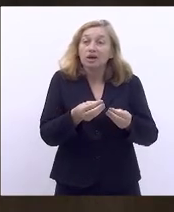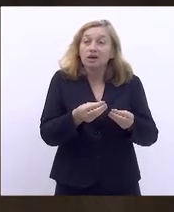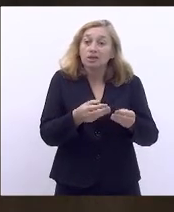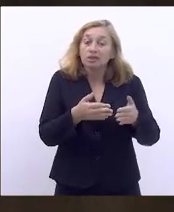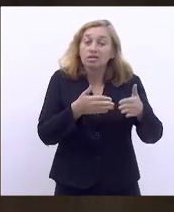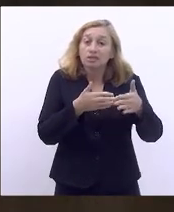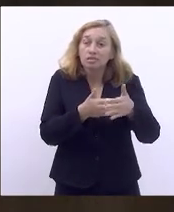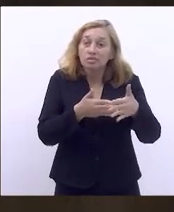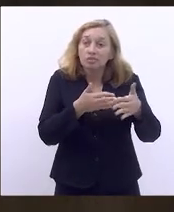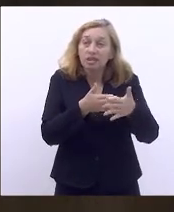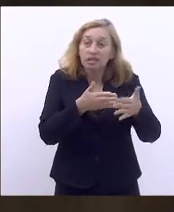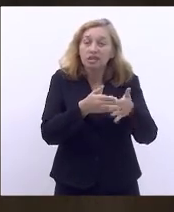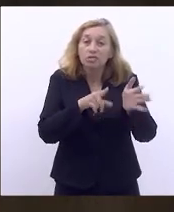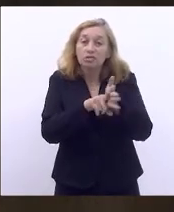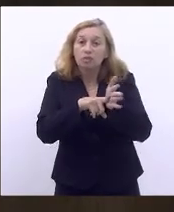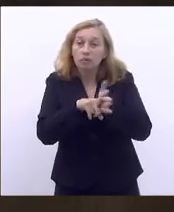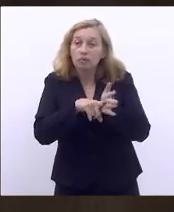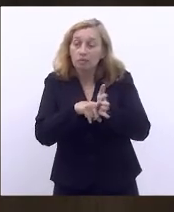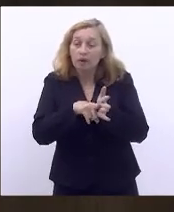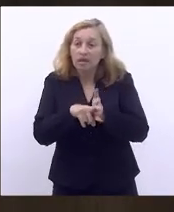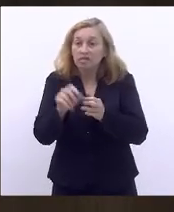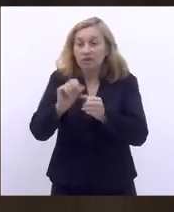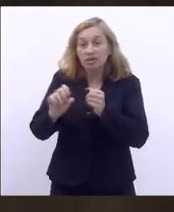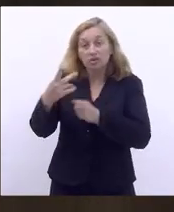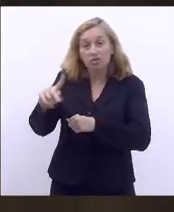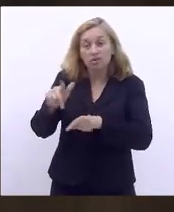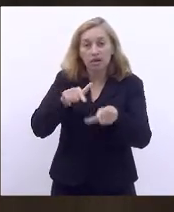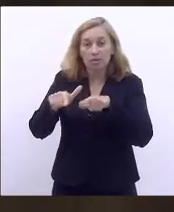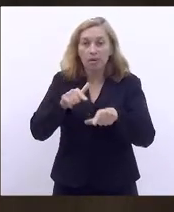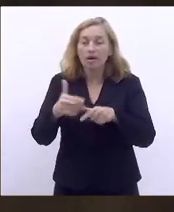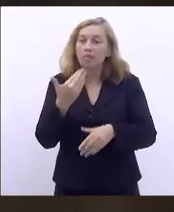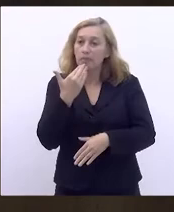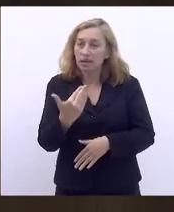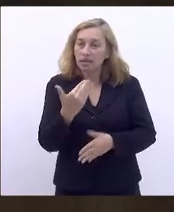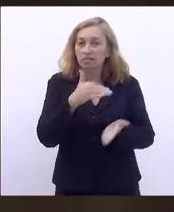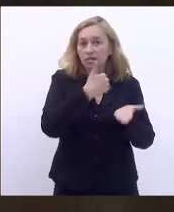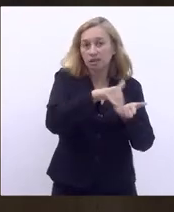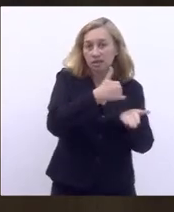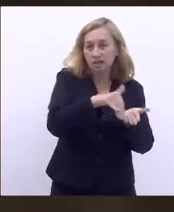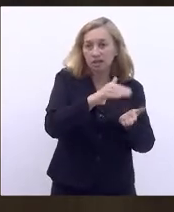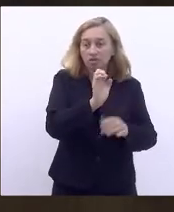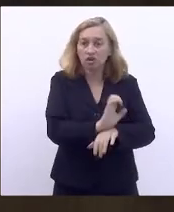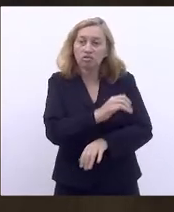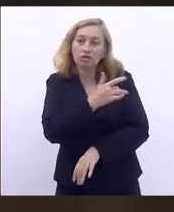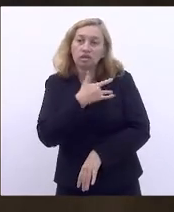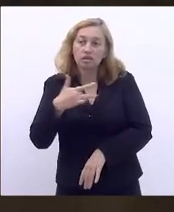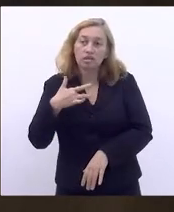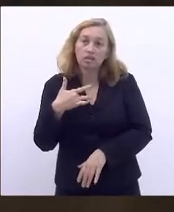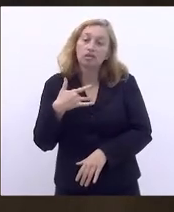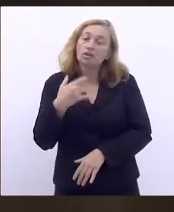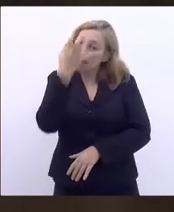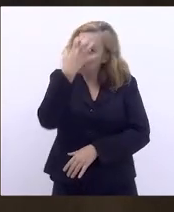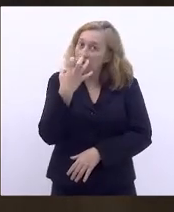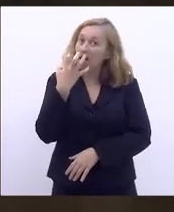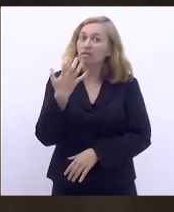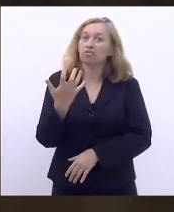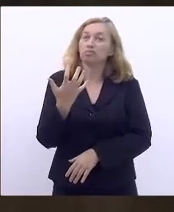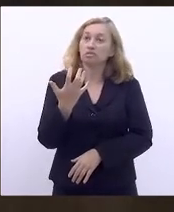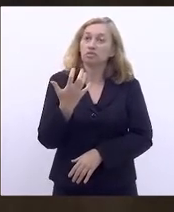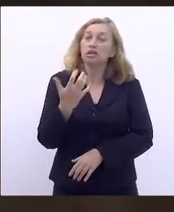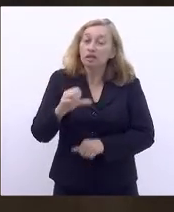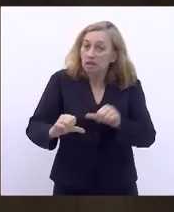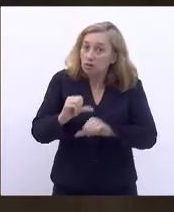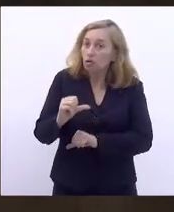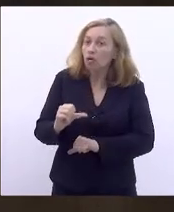o médico a emitir os laudos. Então fica aqui o meu apelo ao secretário estadual de saúde, para que dê celeridade na